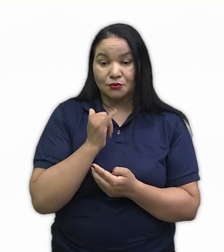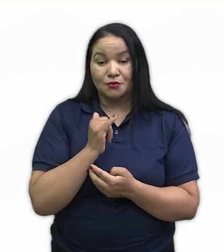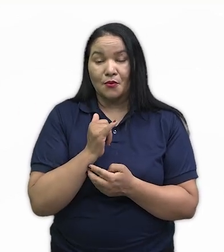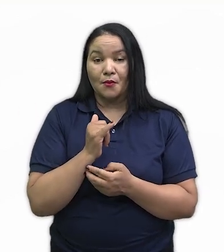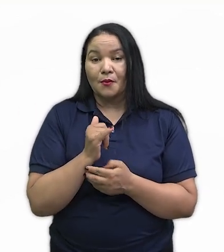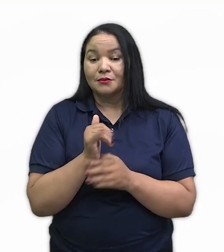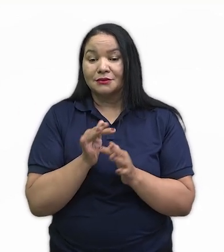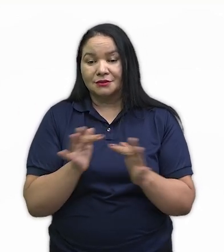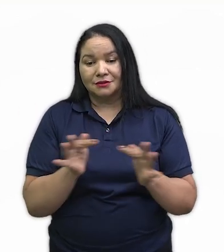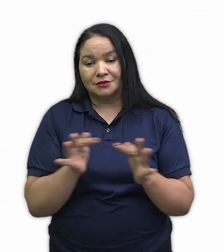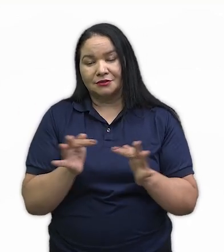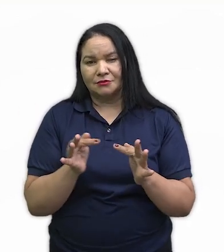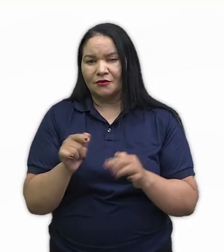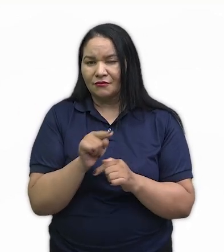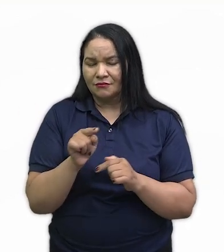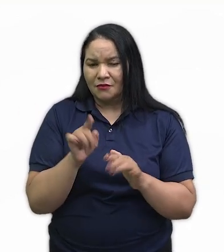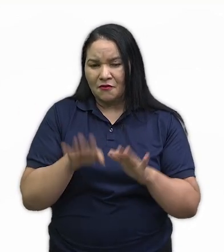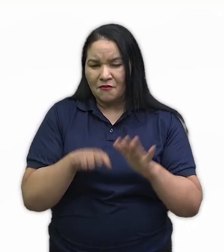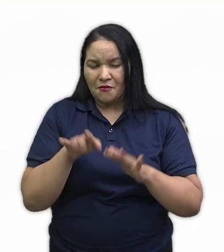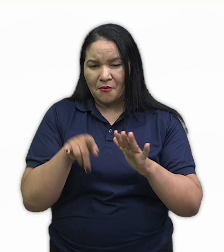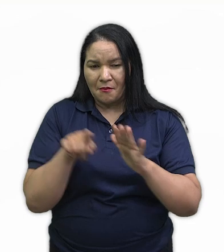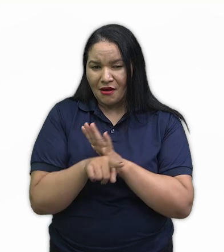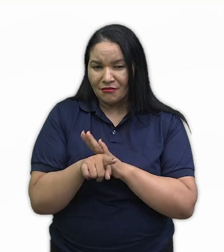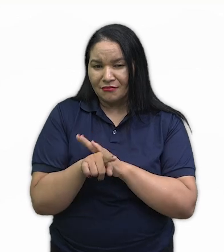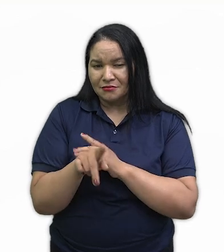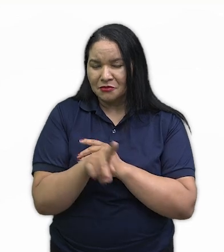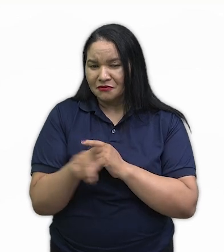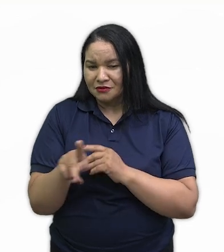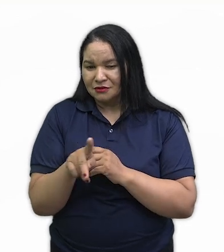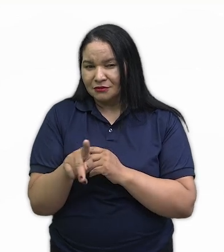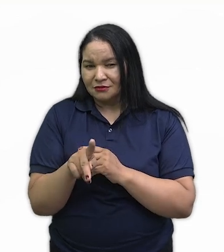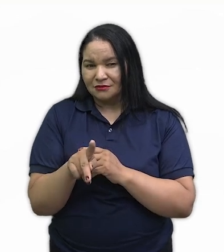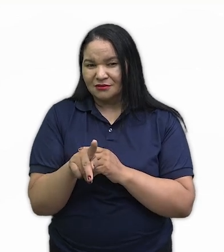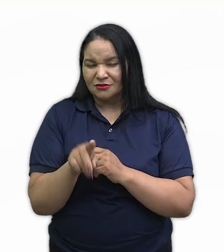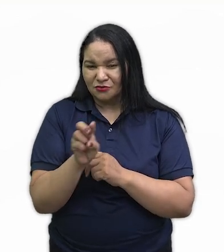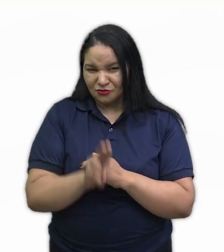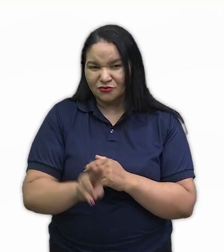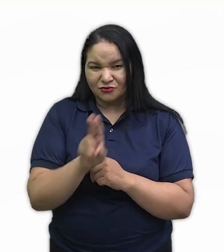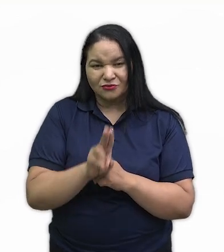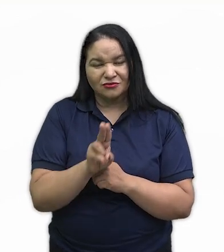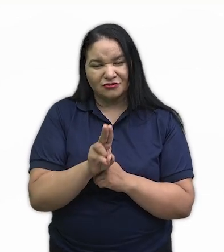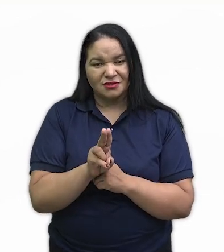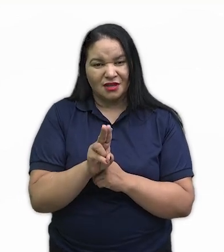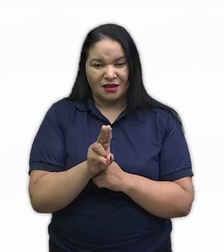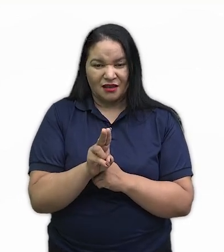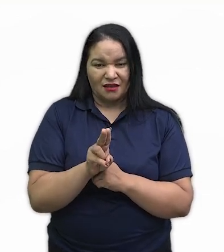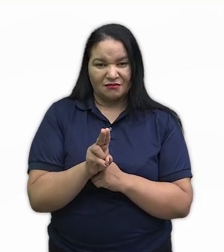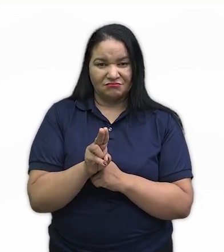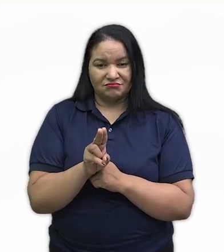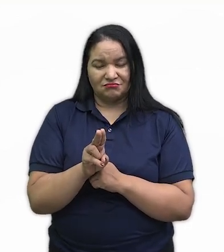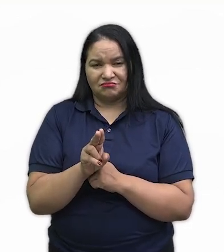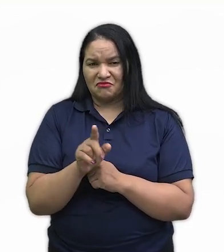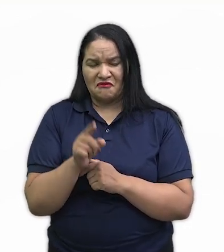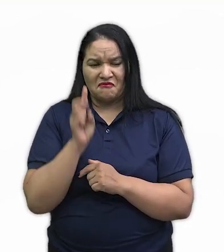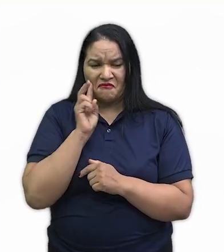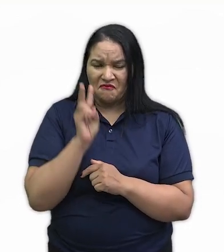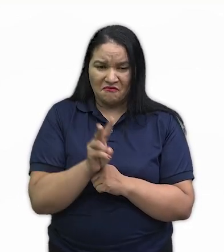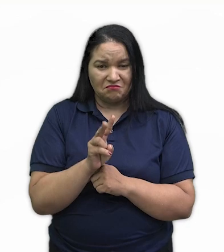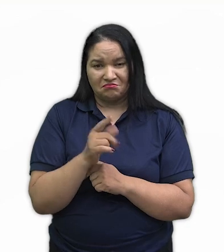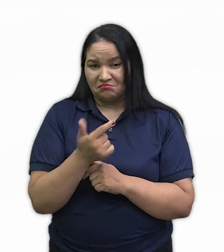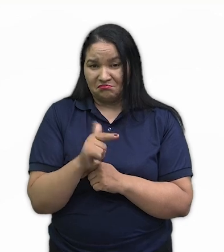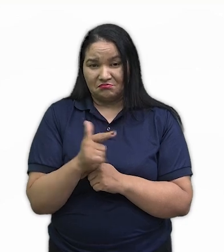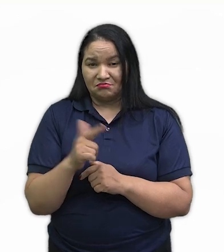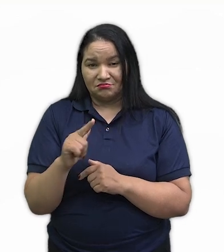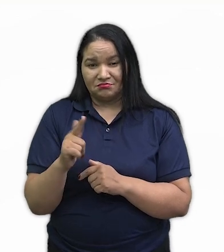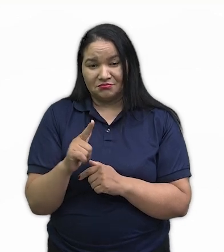simples. E aí você deve perguntar, professor, utiliza-se ainda juros simples? Eu nem vejo muito isso